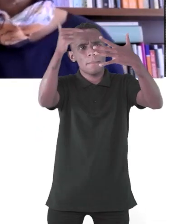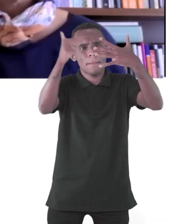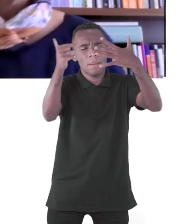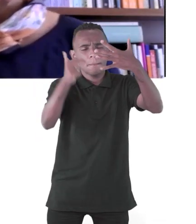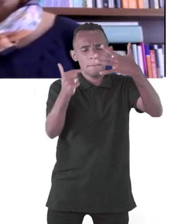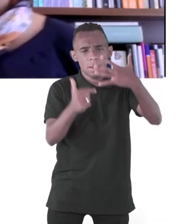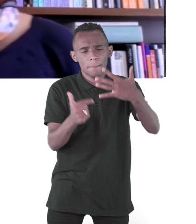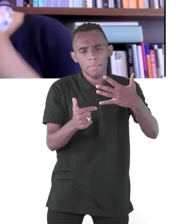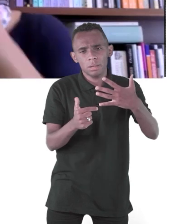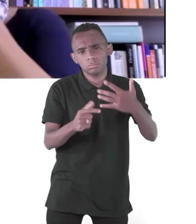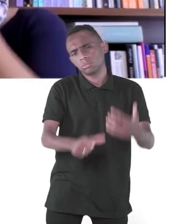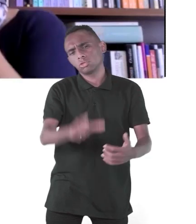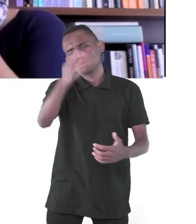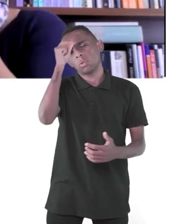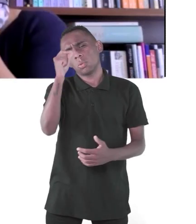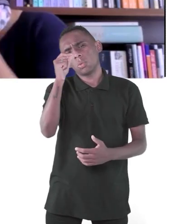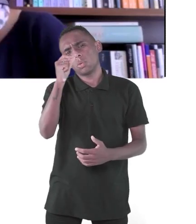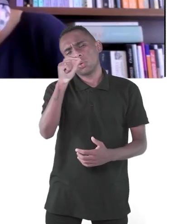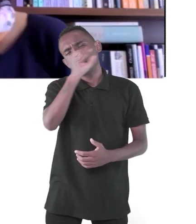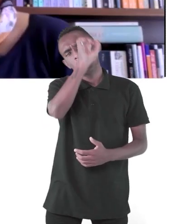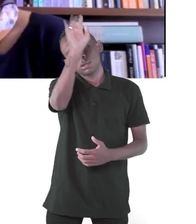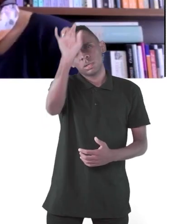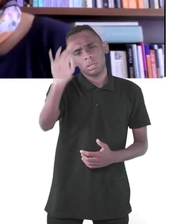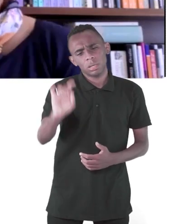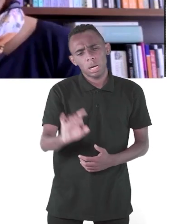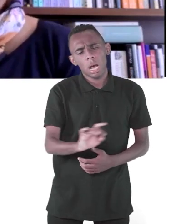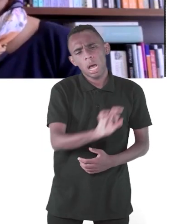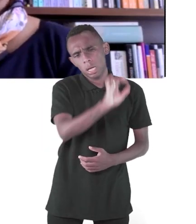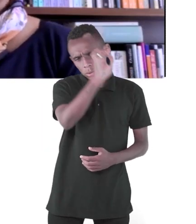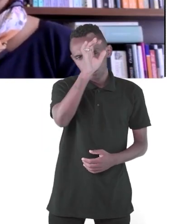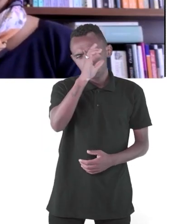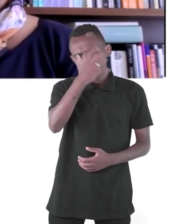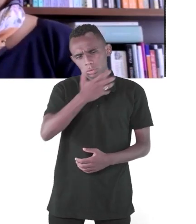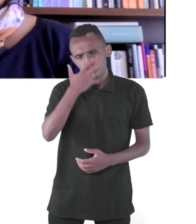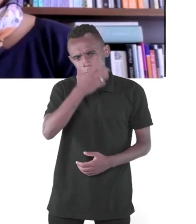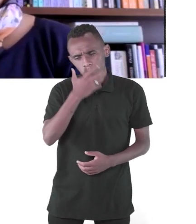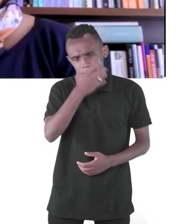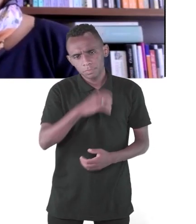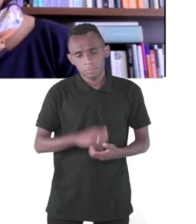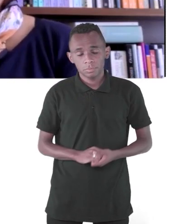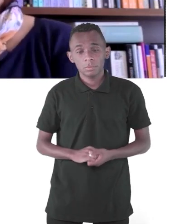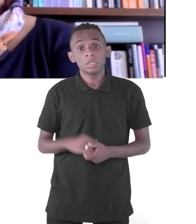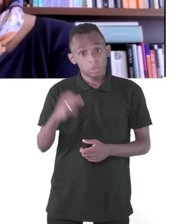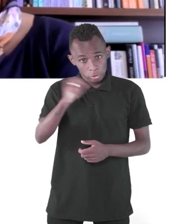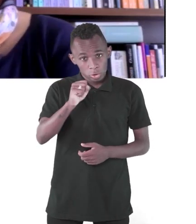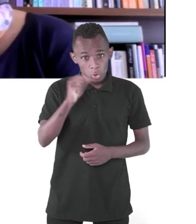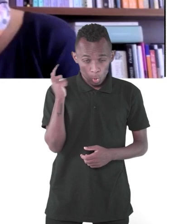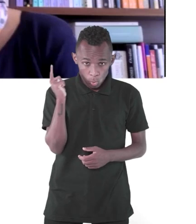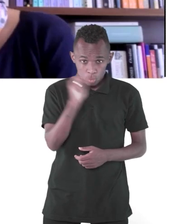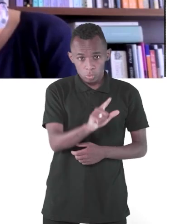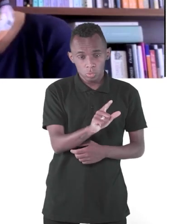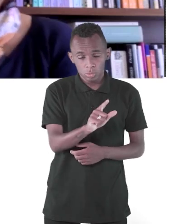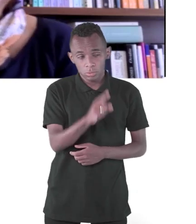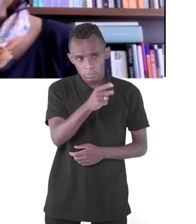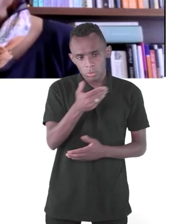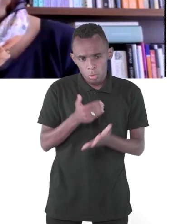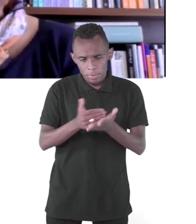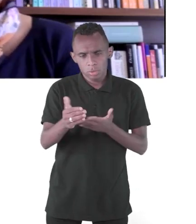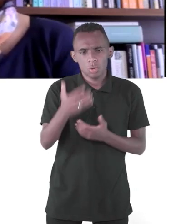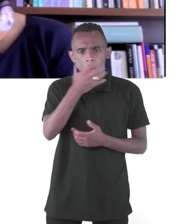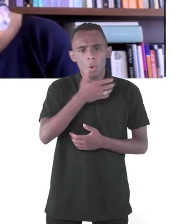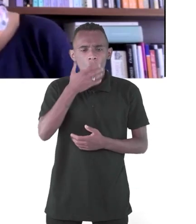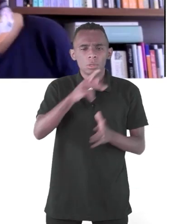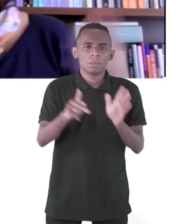te agrada e da sua opinião sobre cada uma dessas músicas desse Brasil? Posso, lógico que sim. Você começou falando da